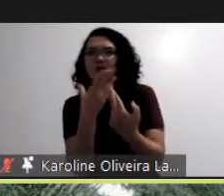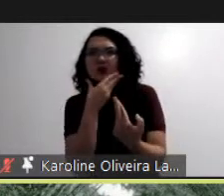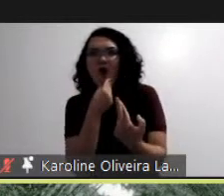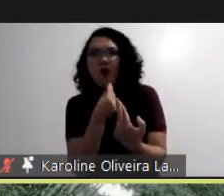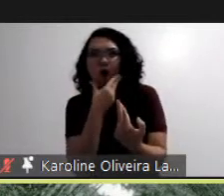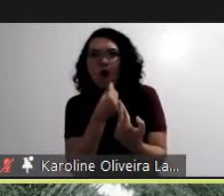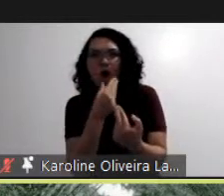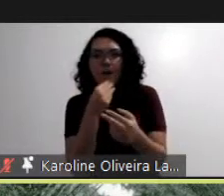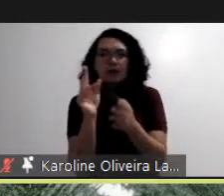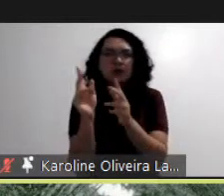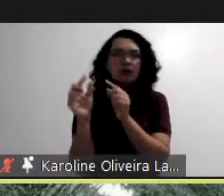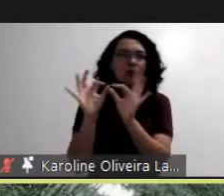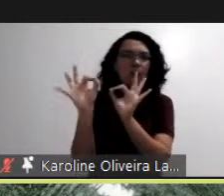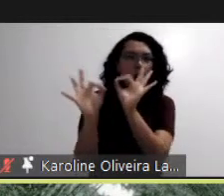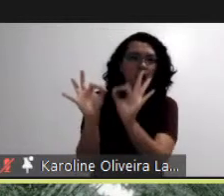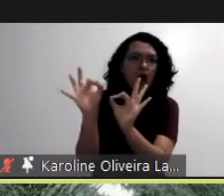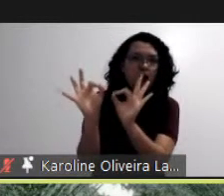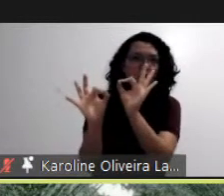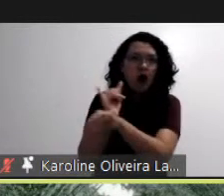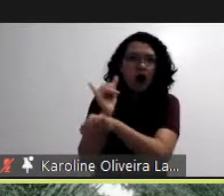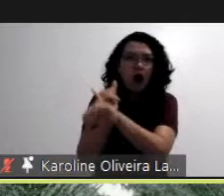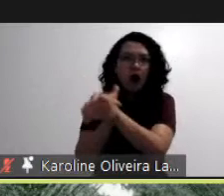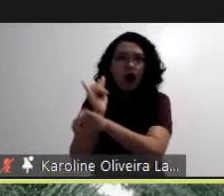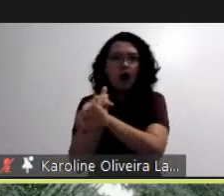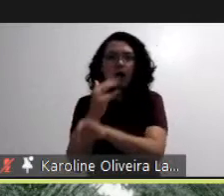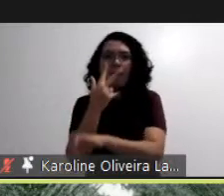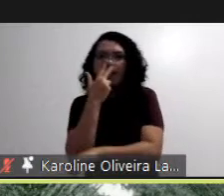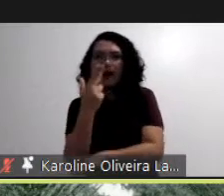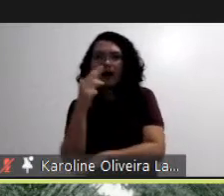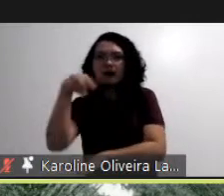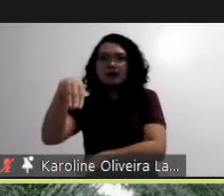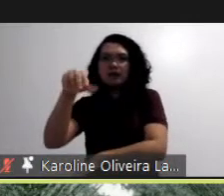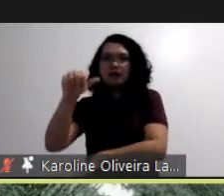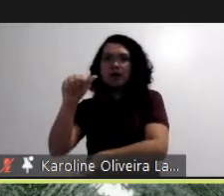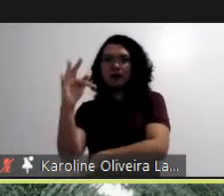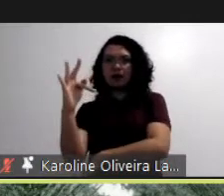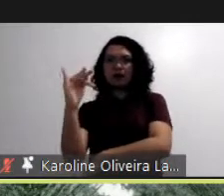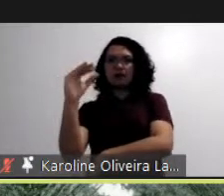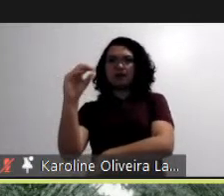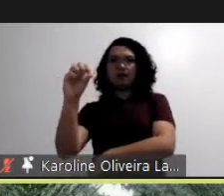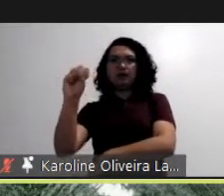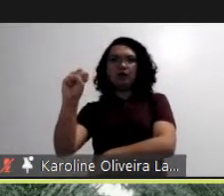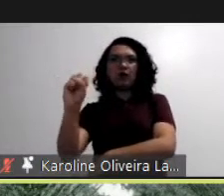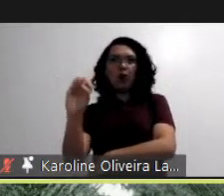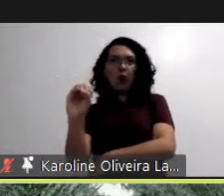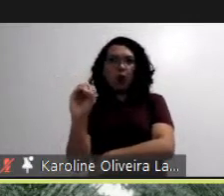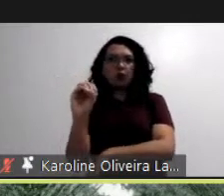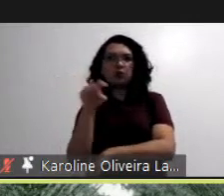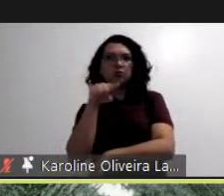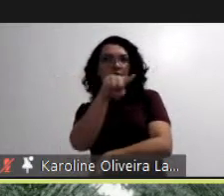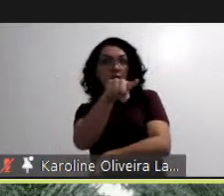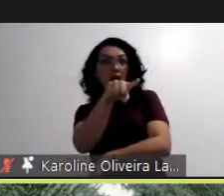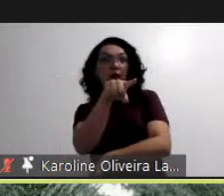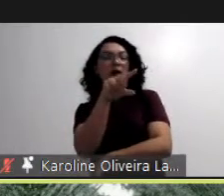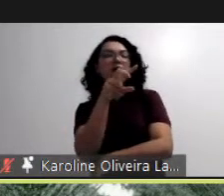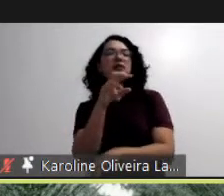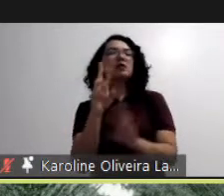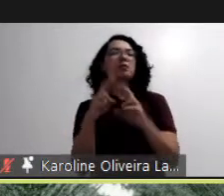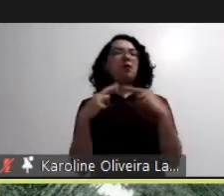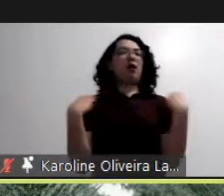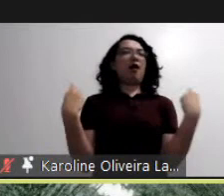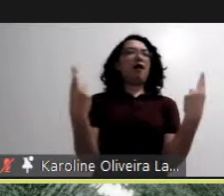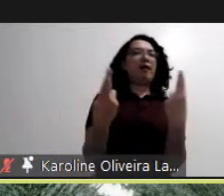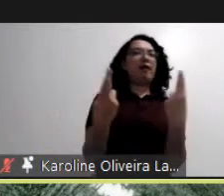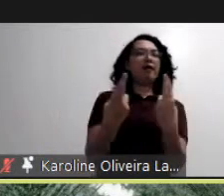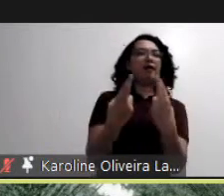fundo, vocês estão vendo uma reunião desses arquitetos que o Wallace Harrison escolheu a dedo, né? E escolheu o Niemeyer precisamente por